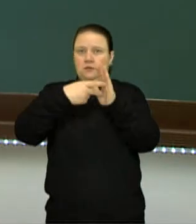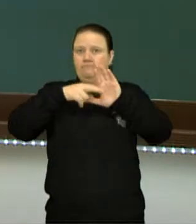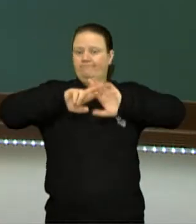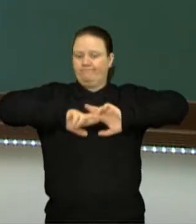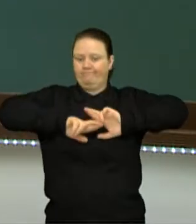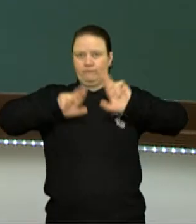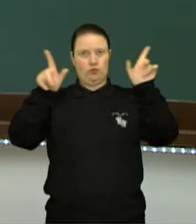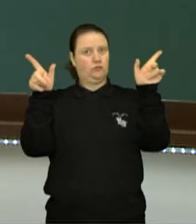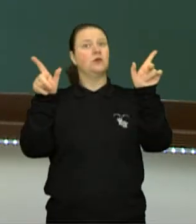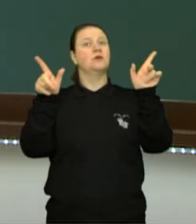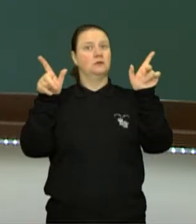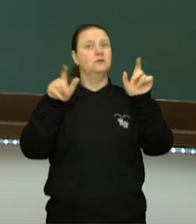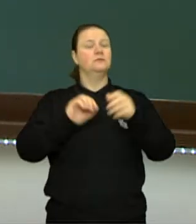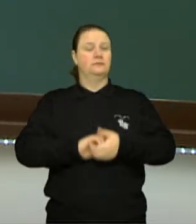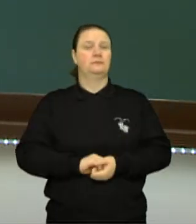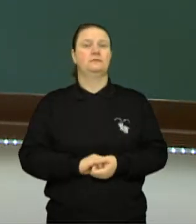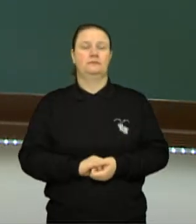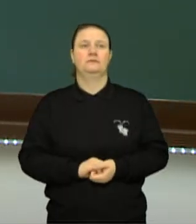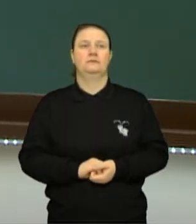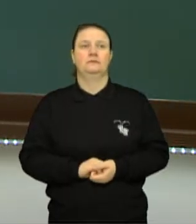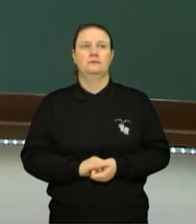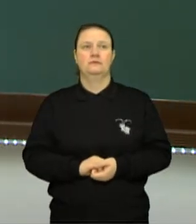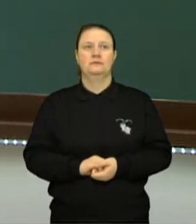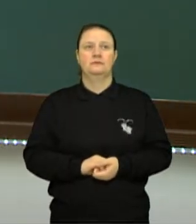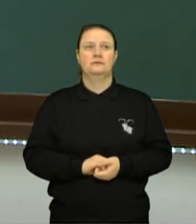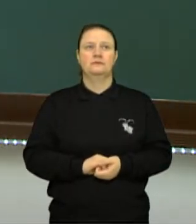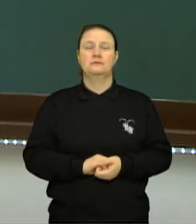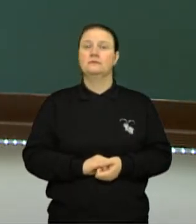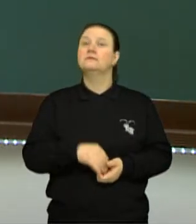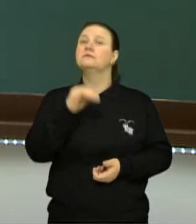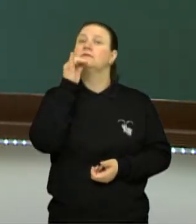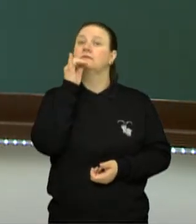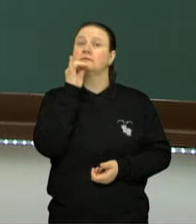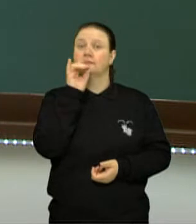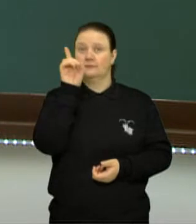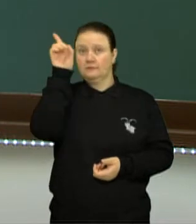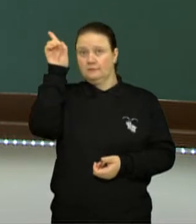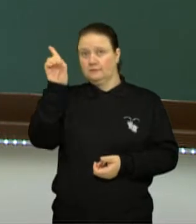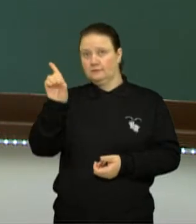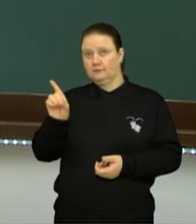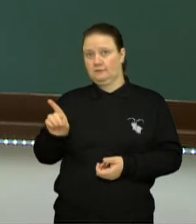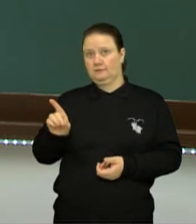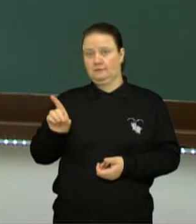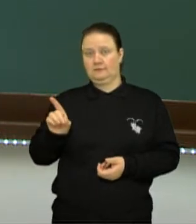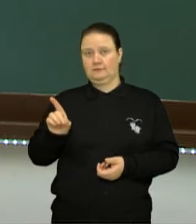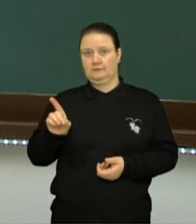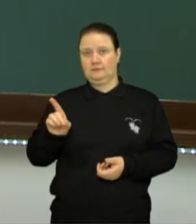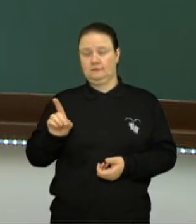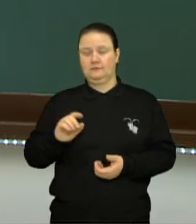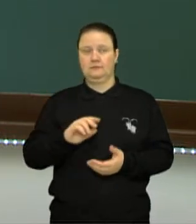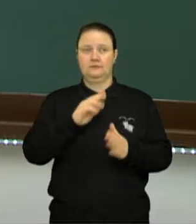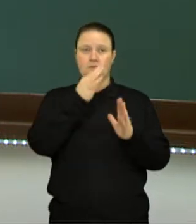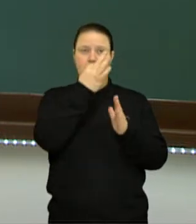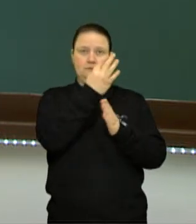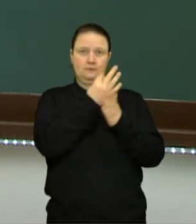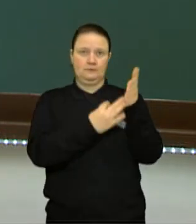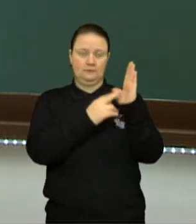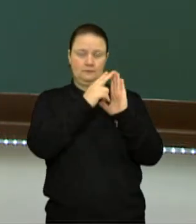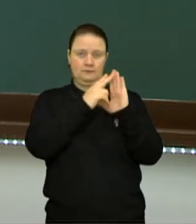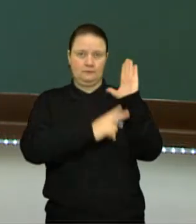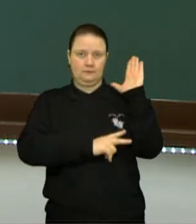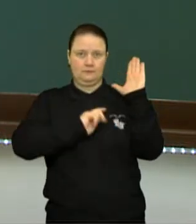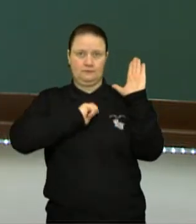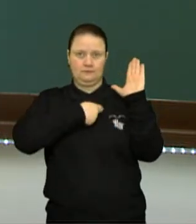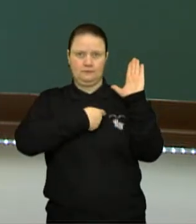distintos. Vamos a seguir. Ejemplo. Me pareció que estaba muy borracha en la fiesta.